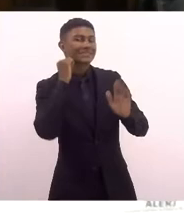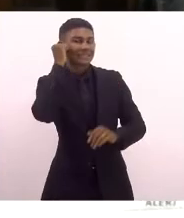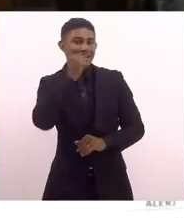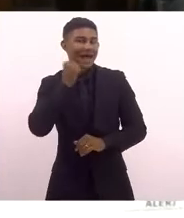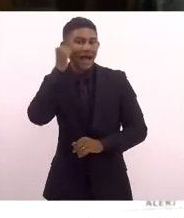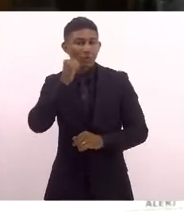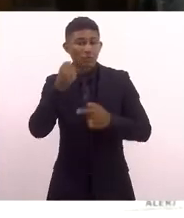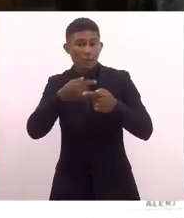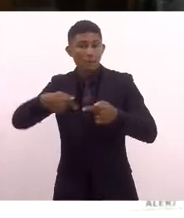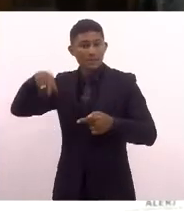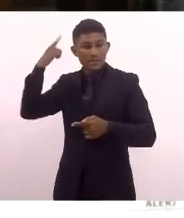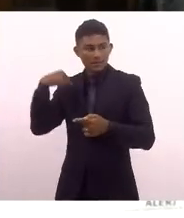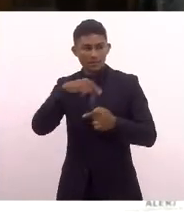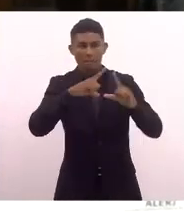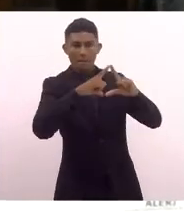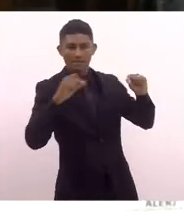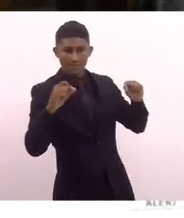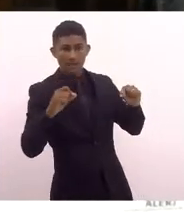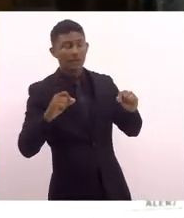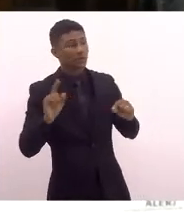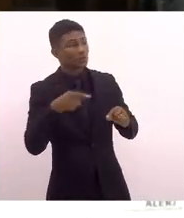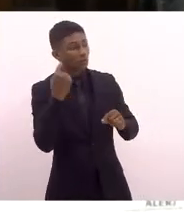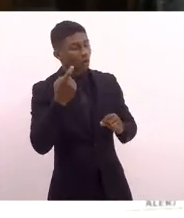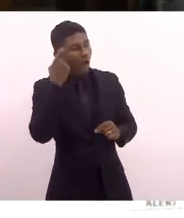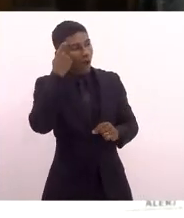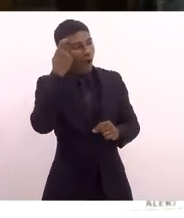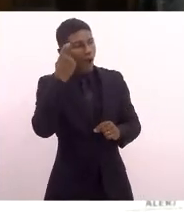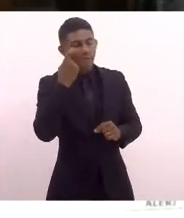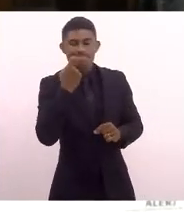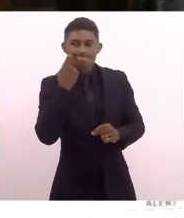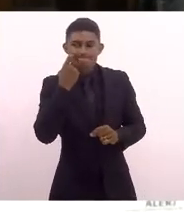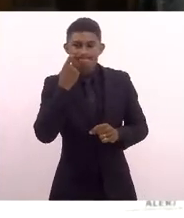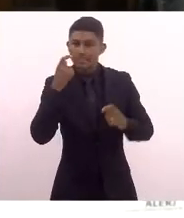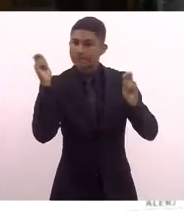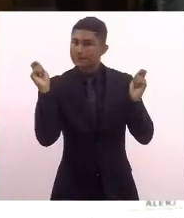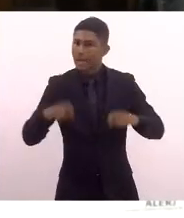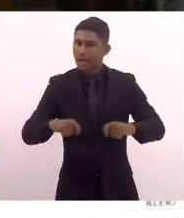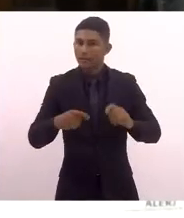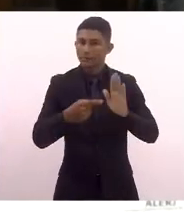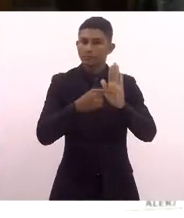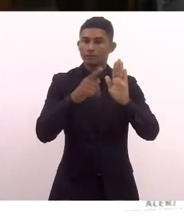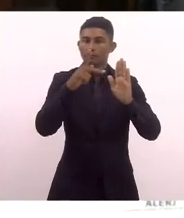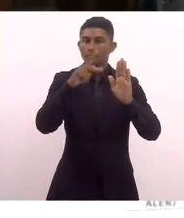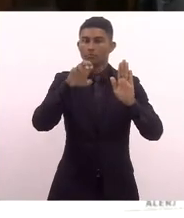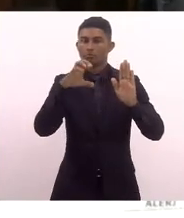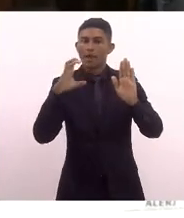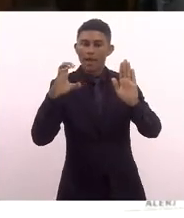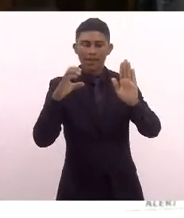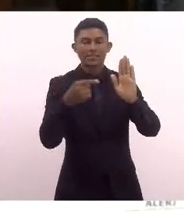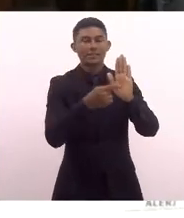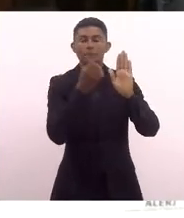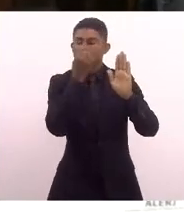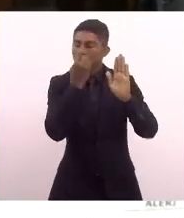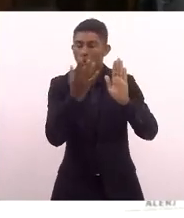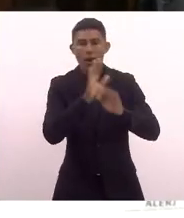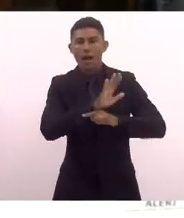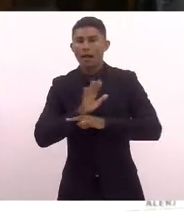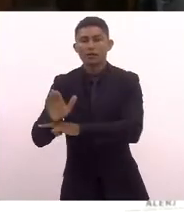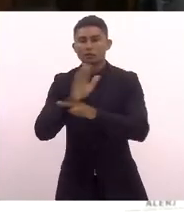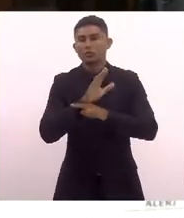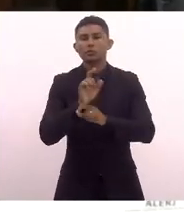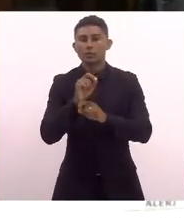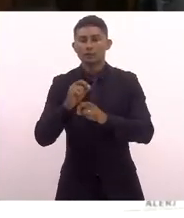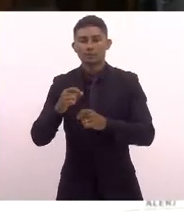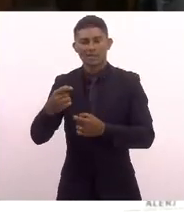semana passada de Brasília, com essa perspectiva de aprovar a PEC essa semana. A PEC ela vai trazer segurança jurídica,